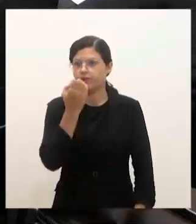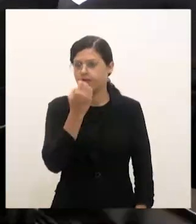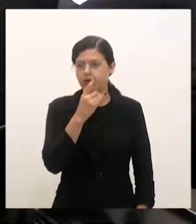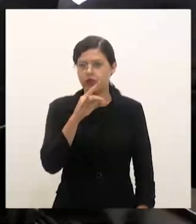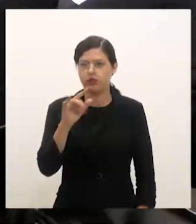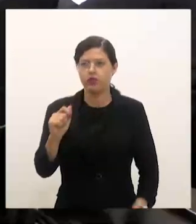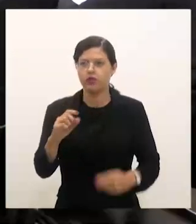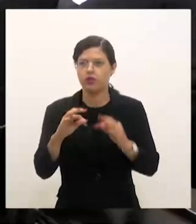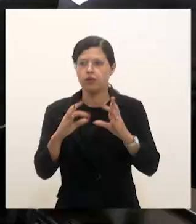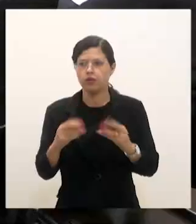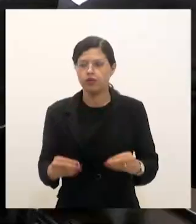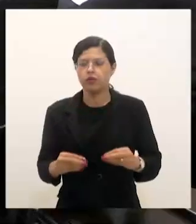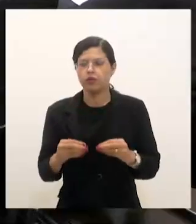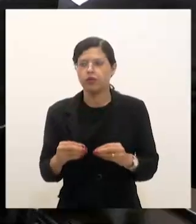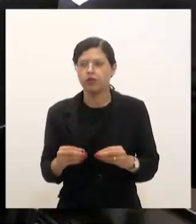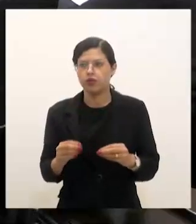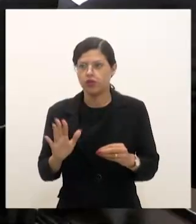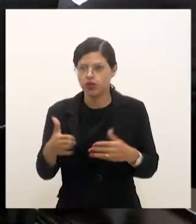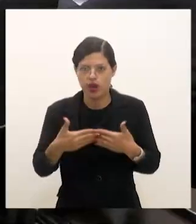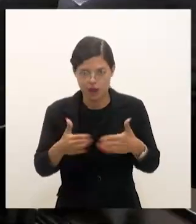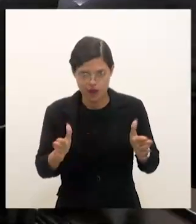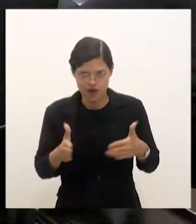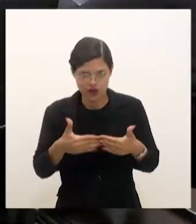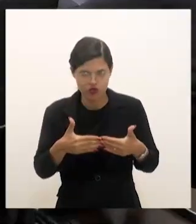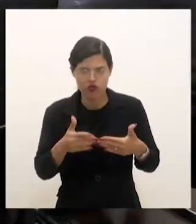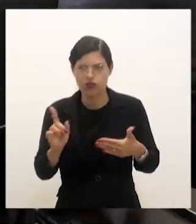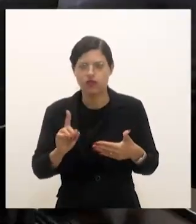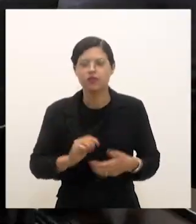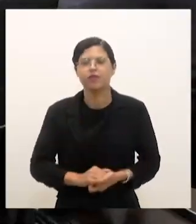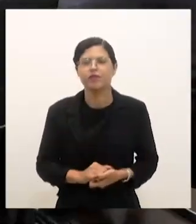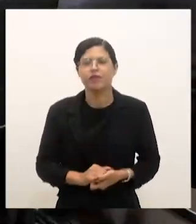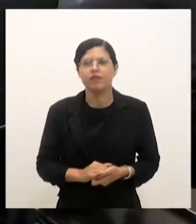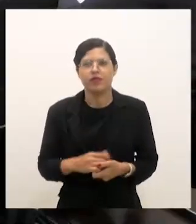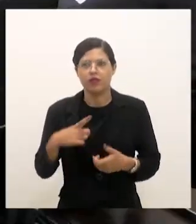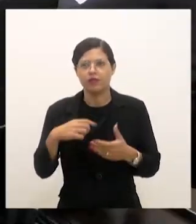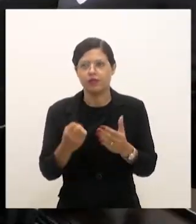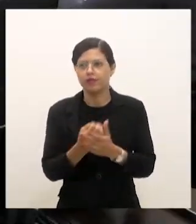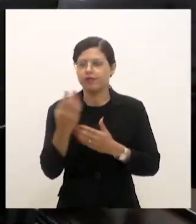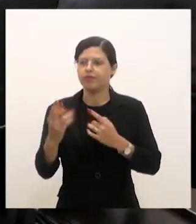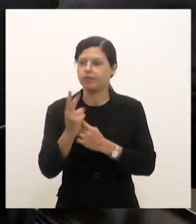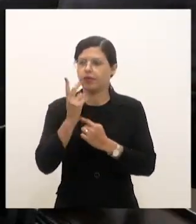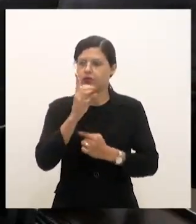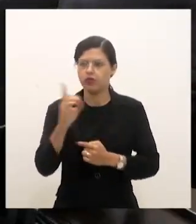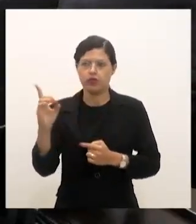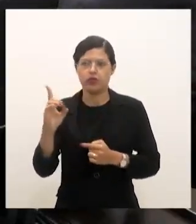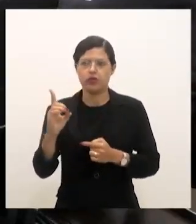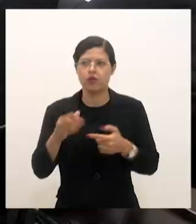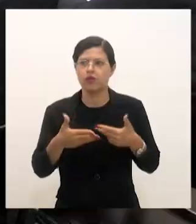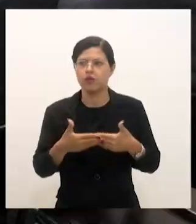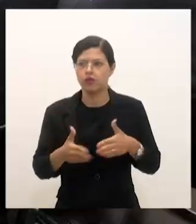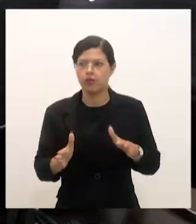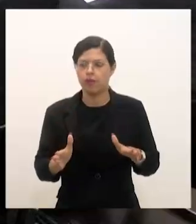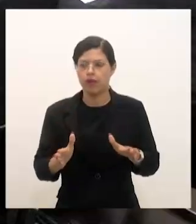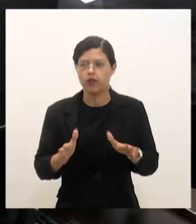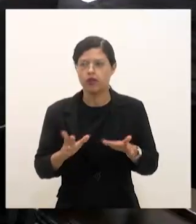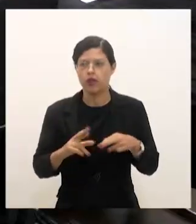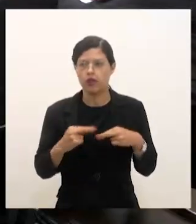Bom dia a todos. Havendo número... Já abriu e fechou, não? Havendo número legal sobre a proteção de Deus, declaro abertos os